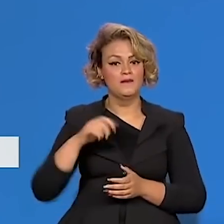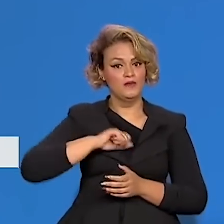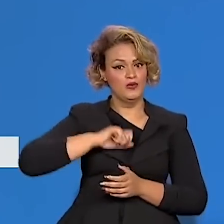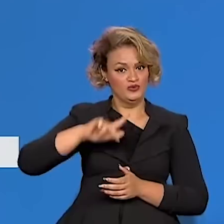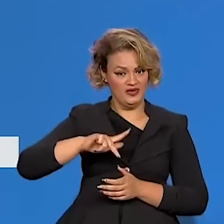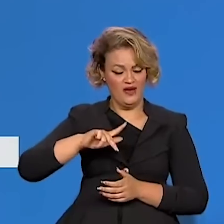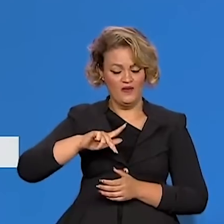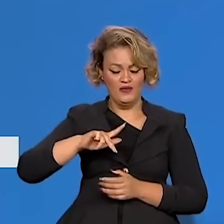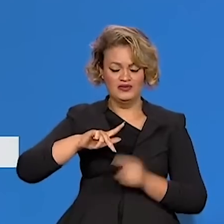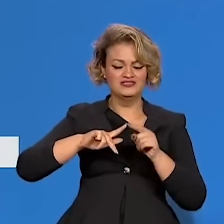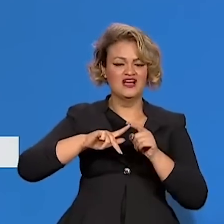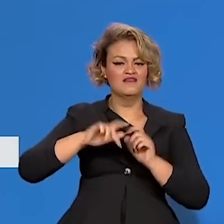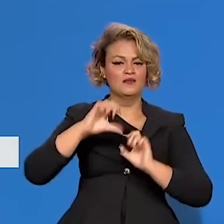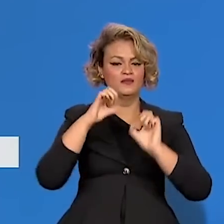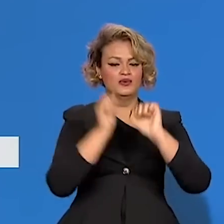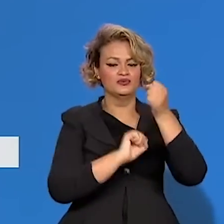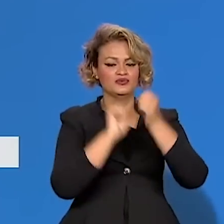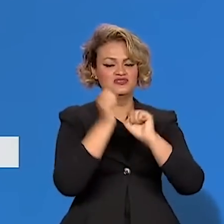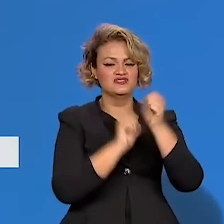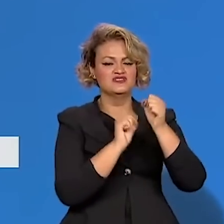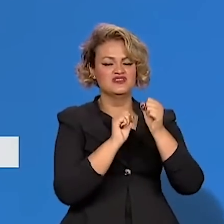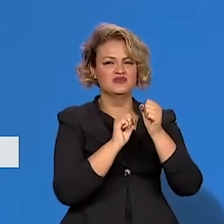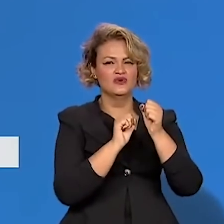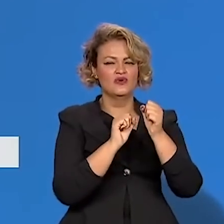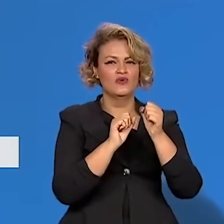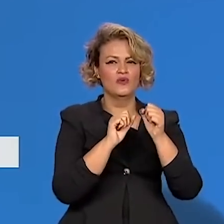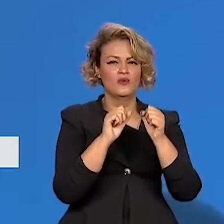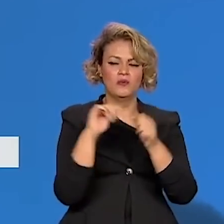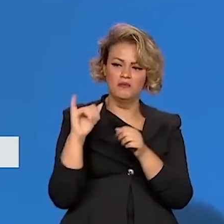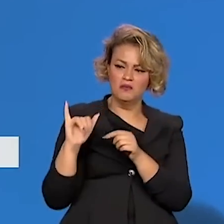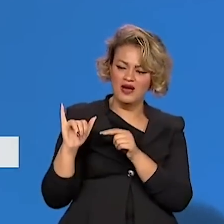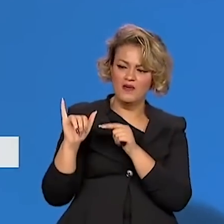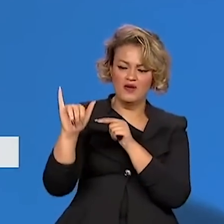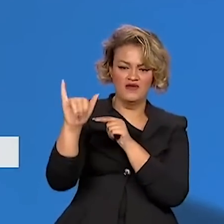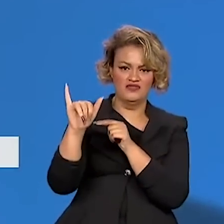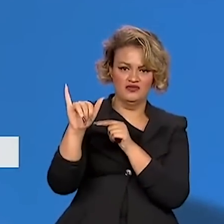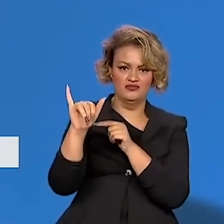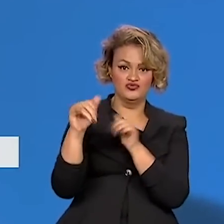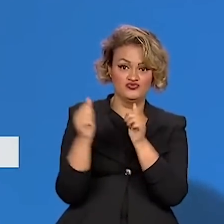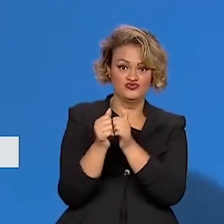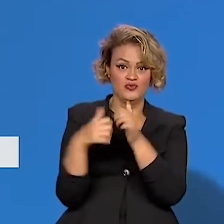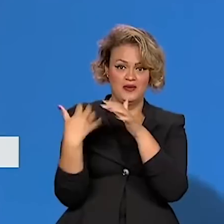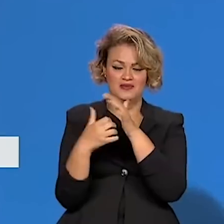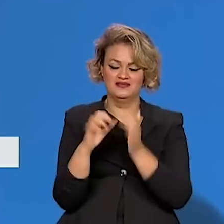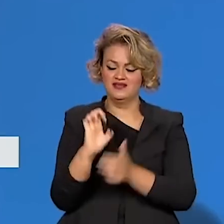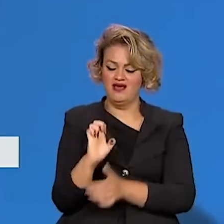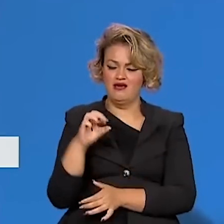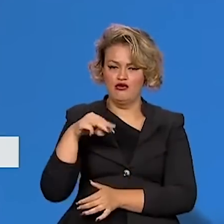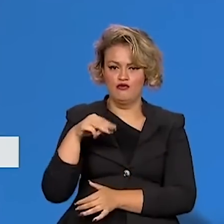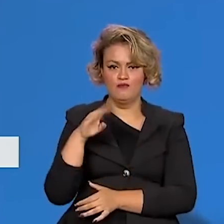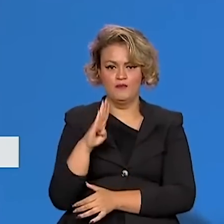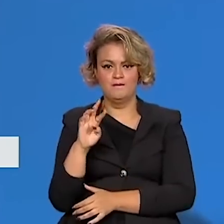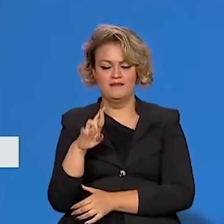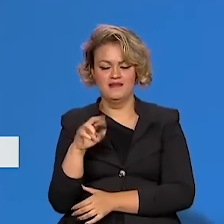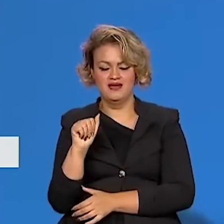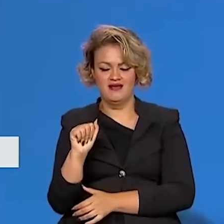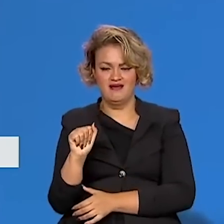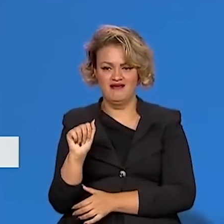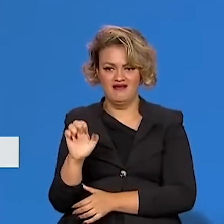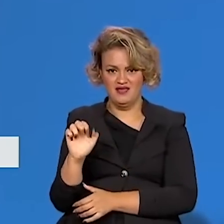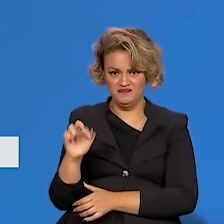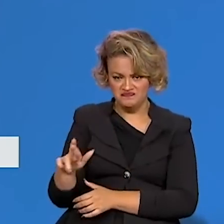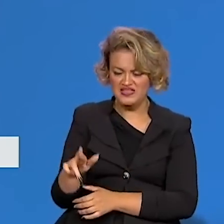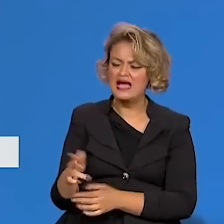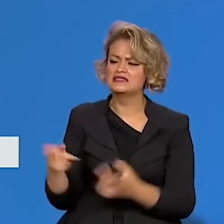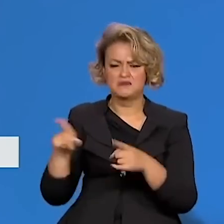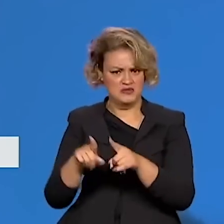iria produzir asas de um avião feito pela embreagem a parceria deu frutos